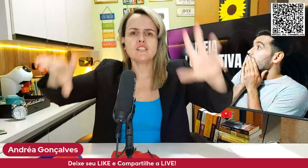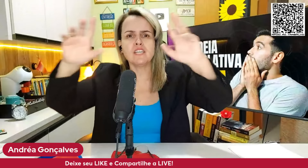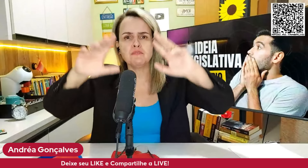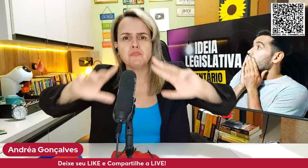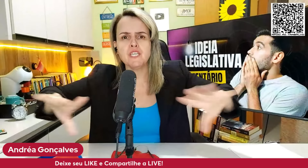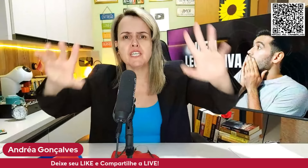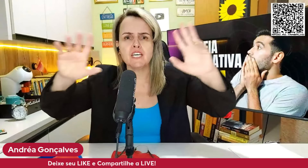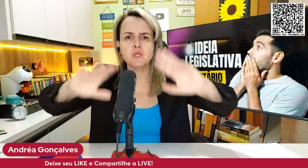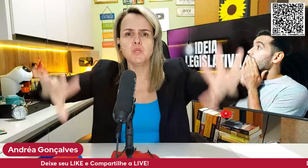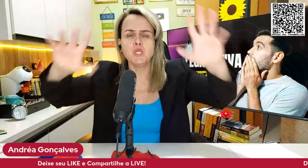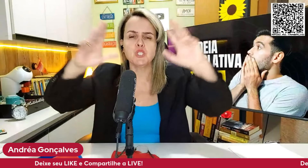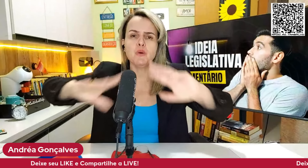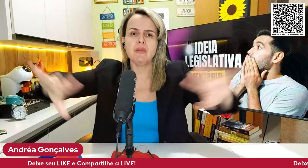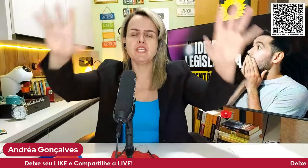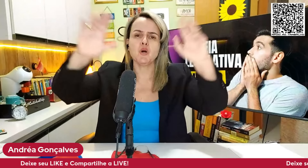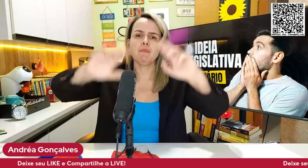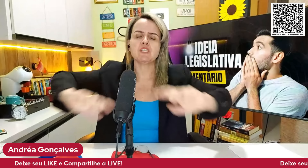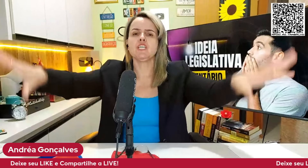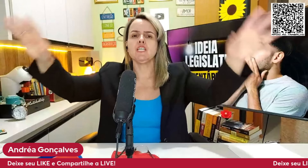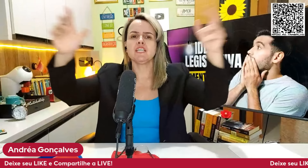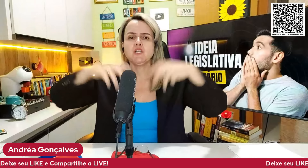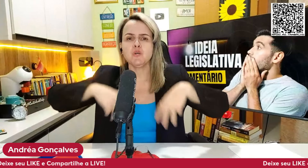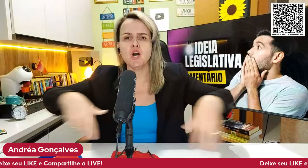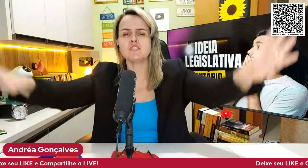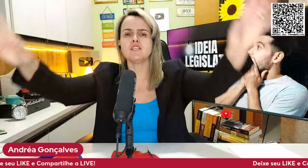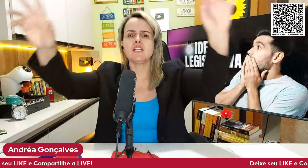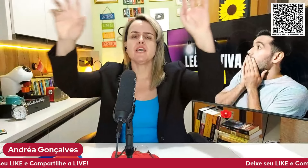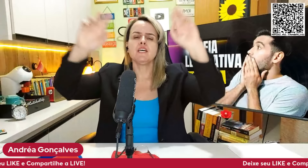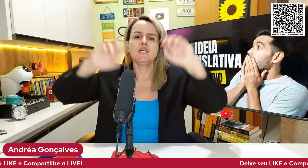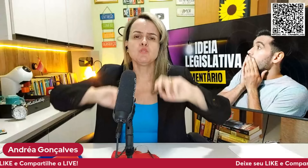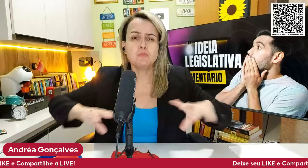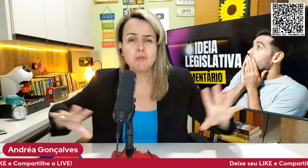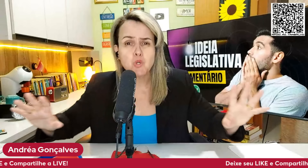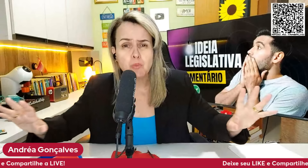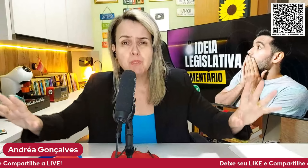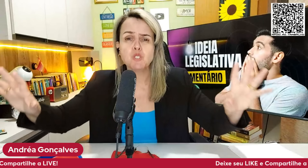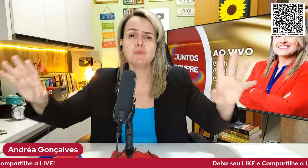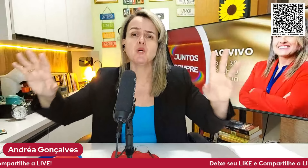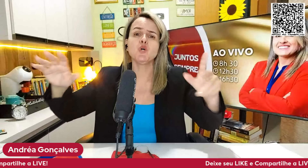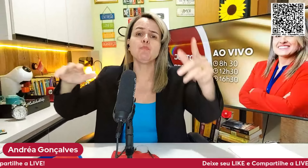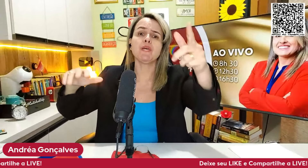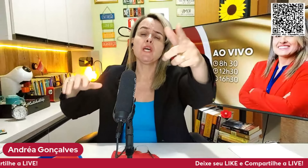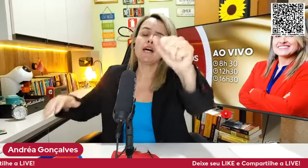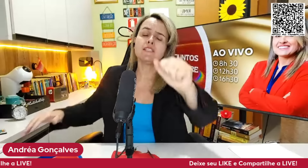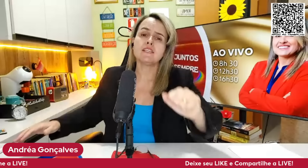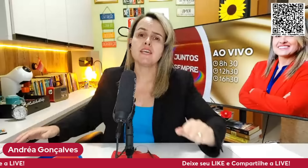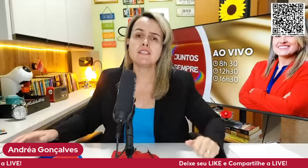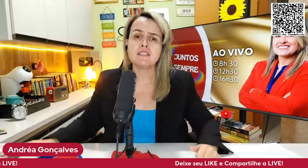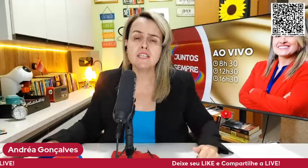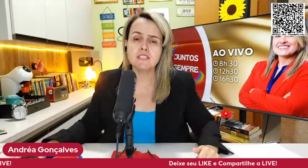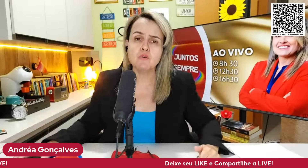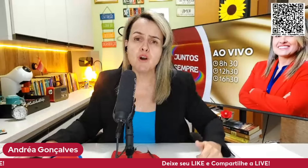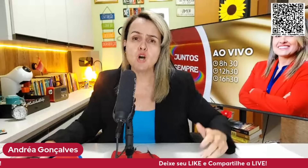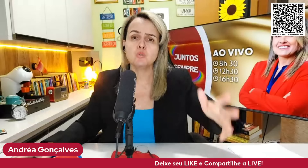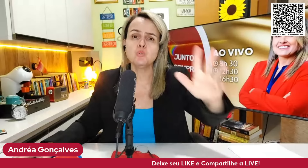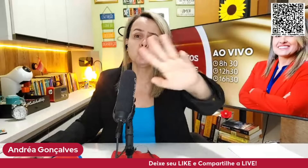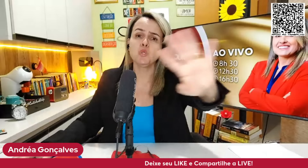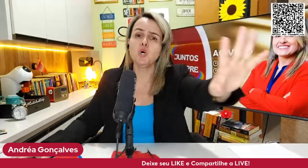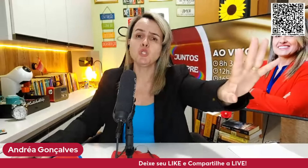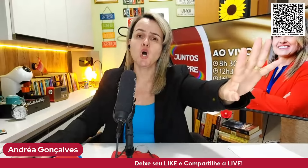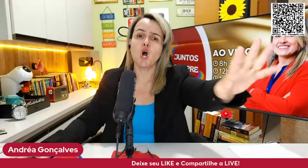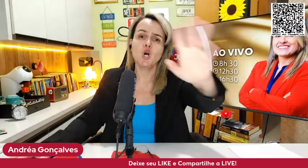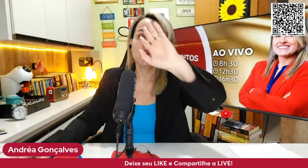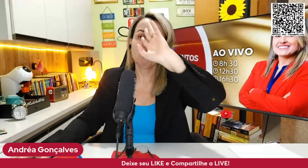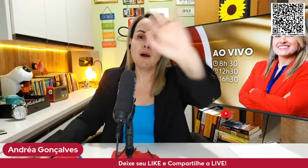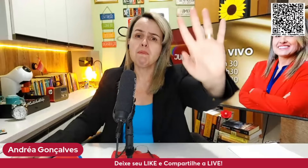quem gosta fica curte comenta e compartilha quem não gosta Andreia não se preocupe não se preocupe às 16:30 eu volto com